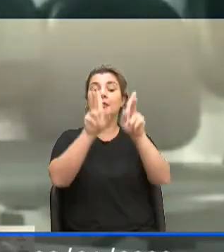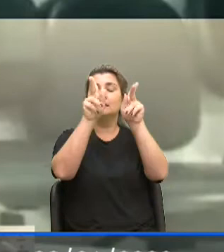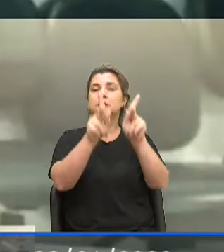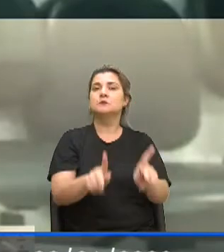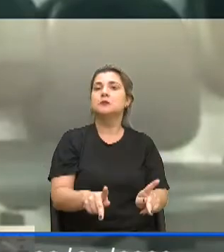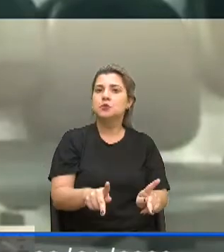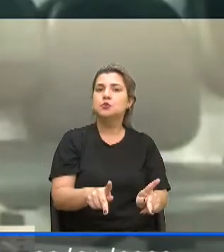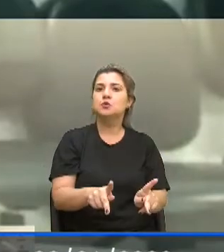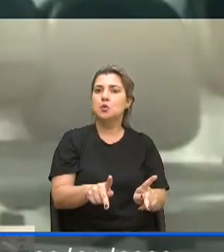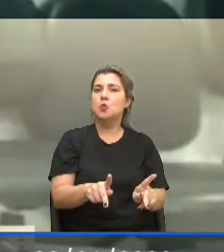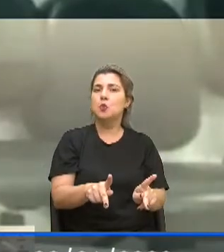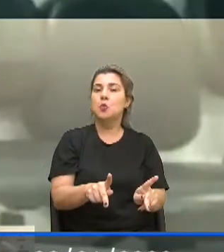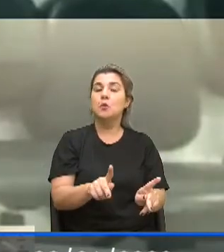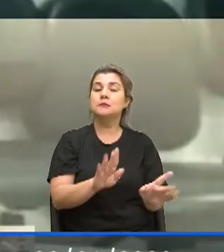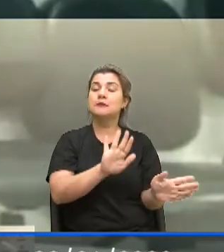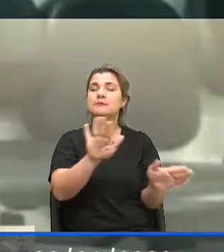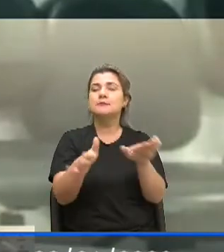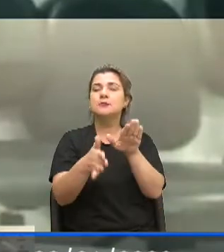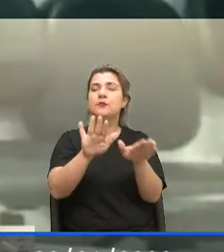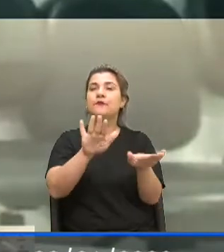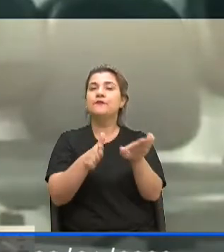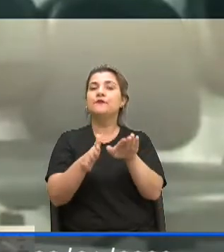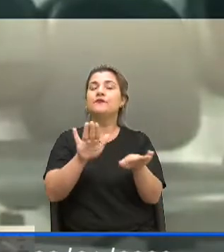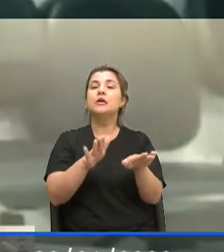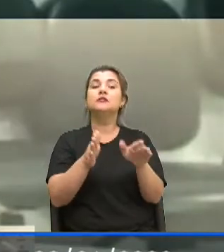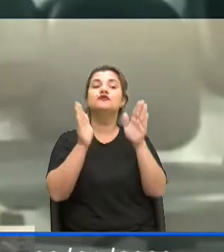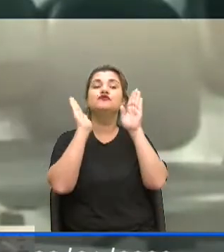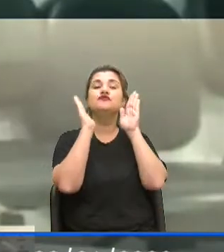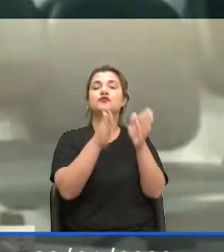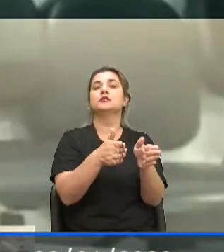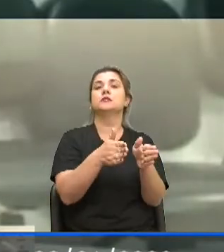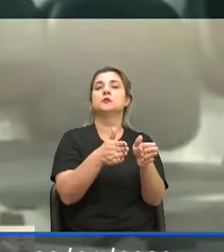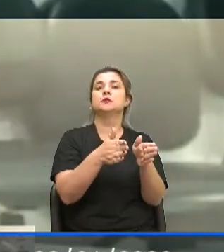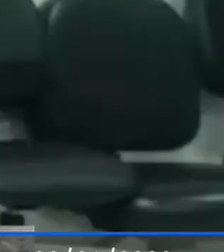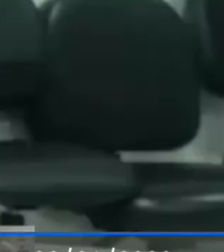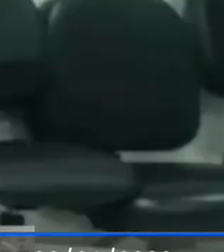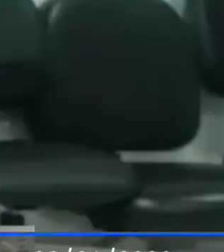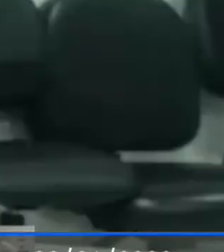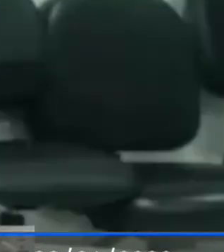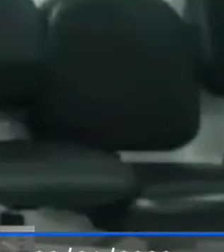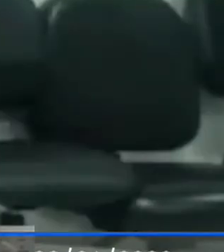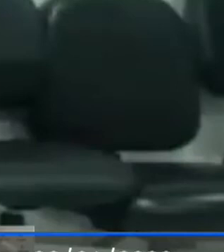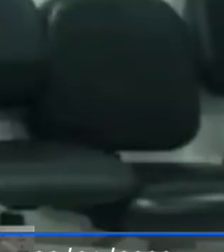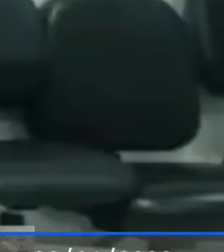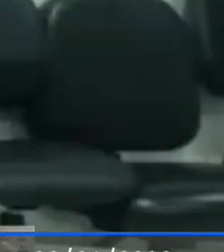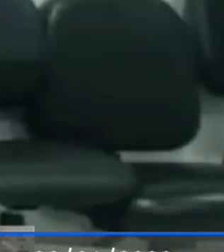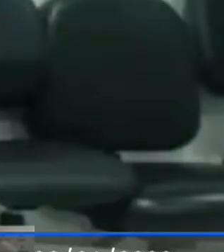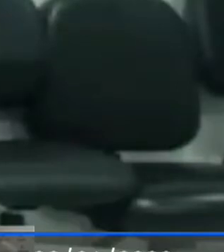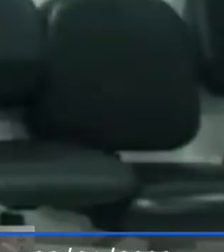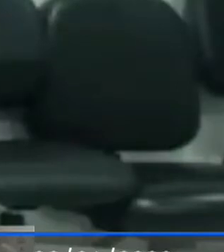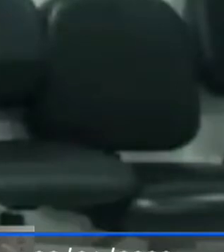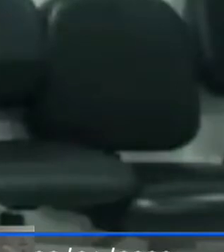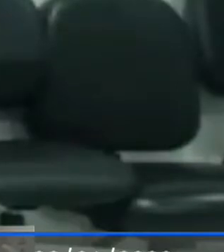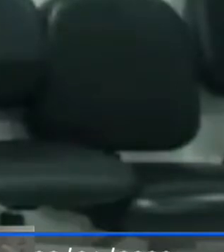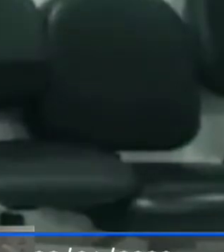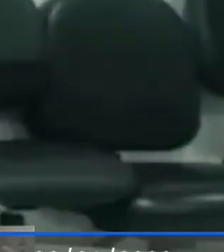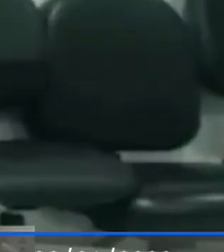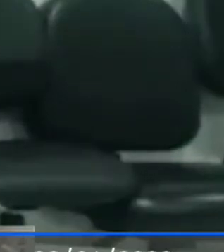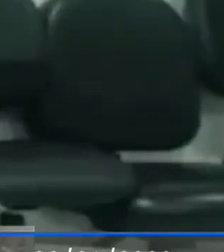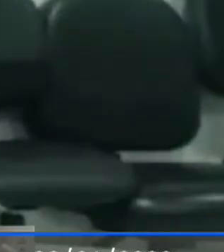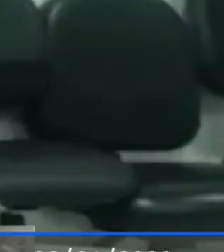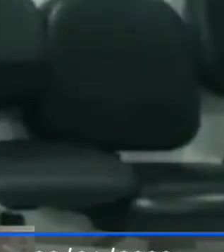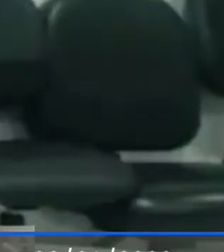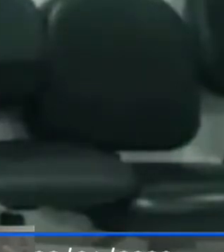muitas vezes direcionar algumas medidas a serem adotadas dentro desse estabelecimento. Né? O processo